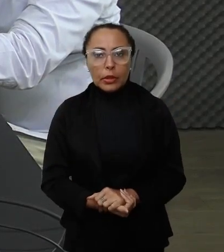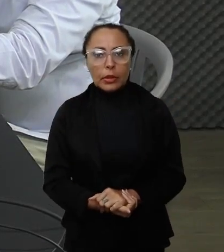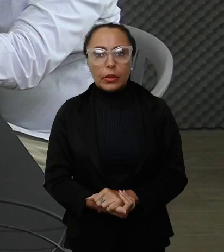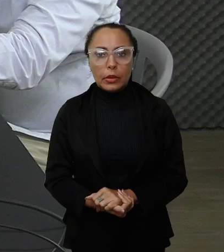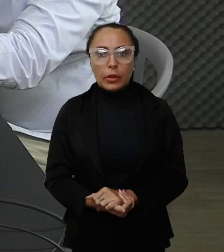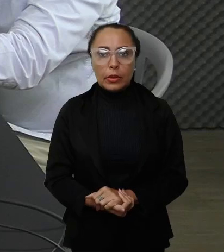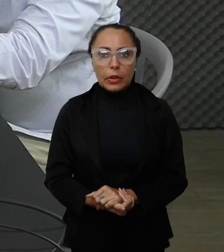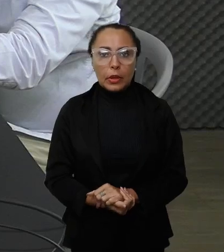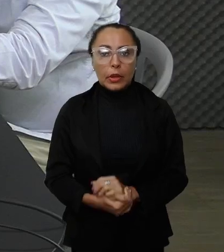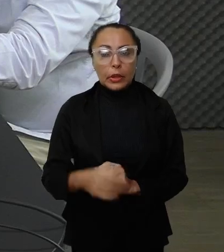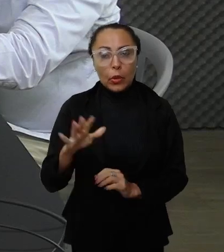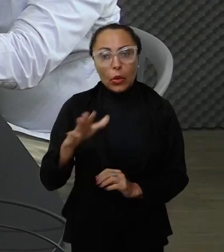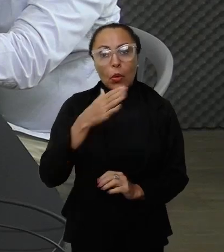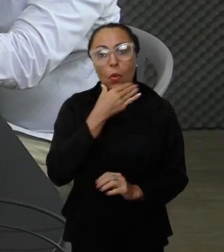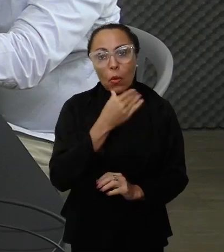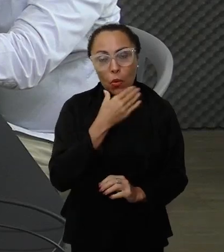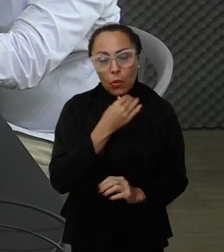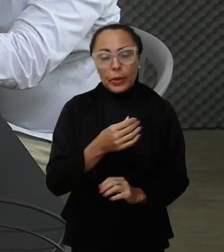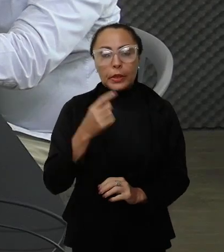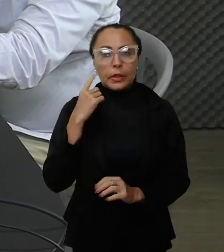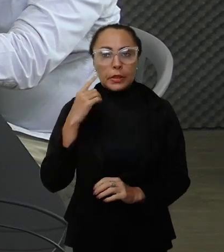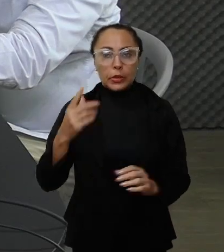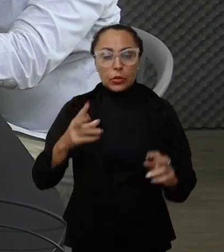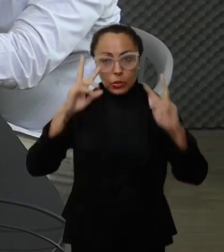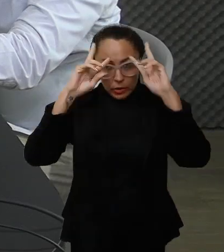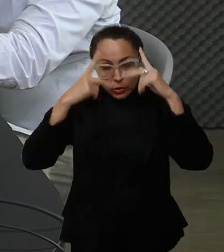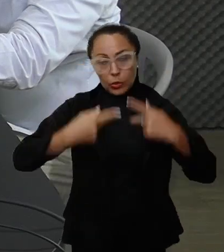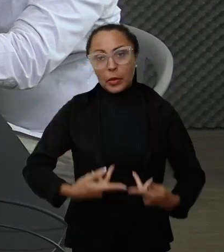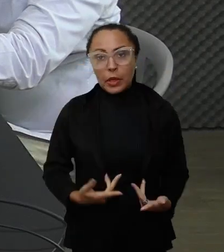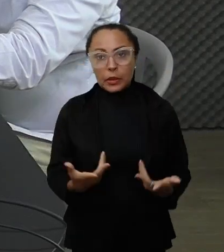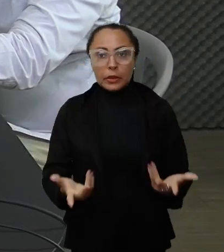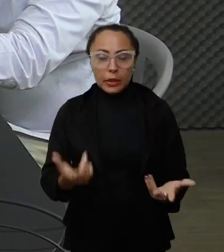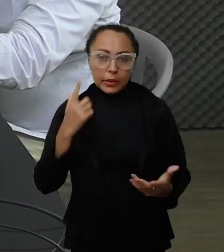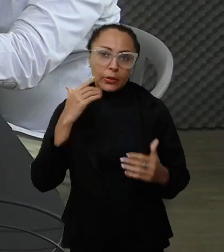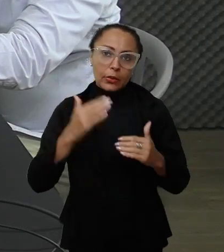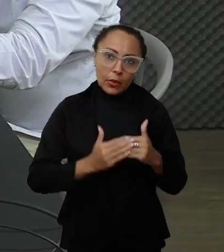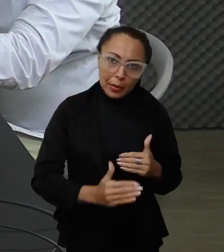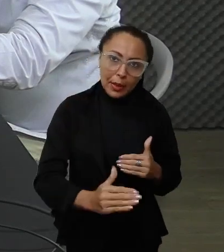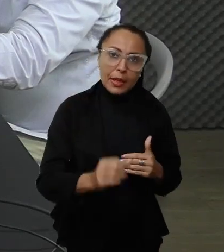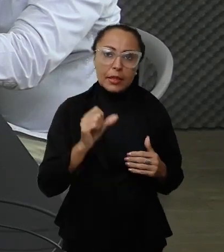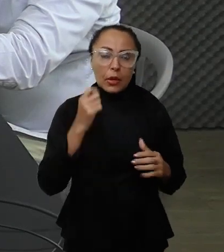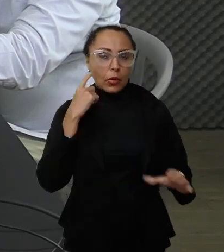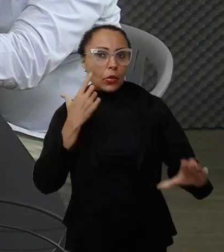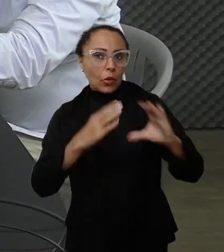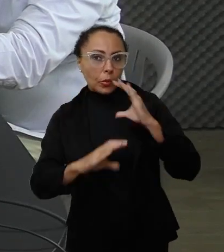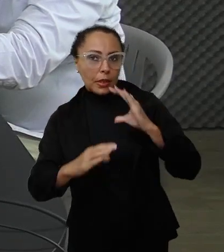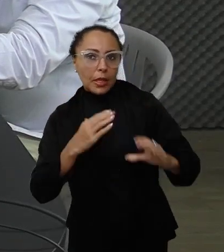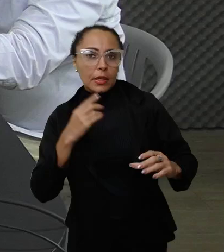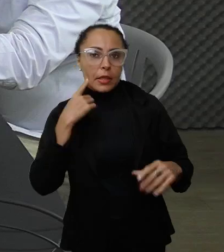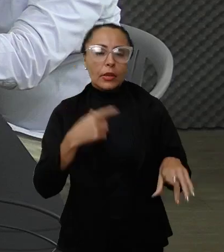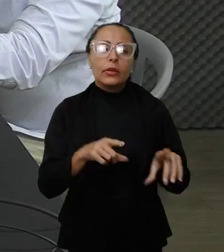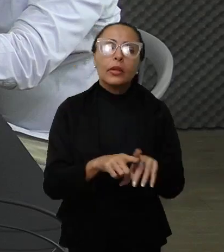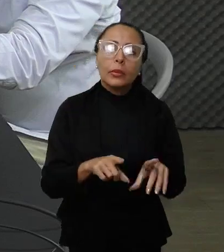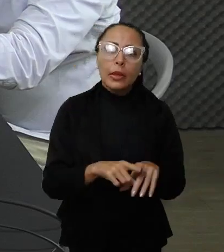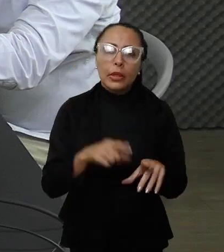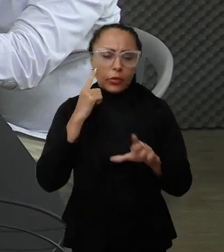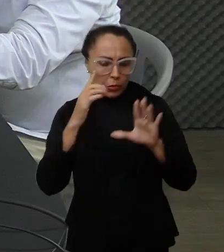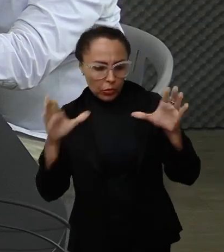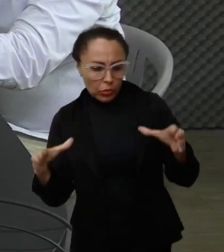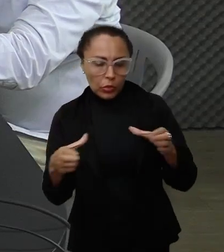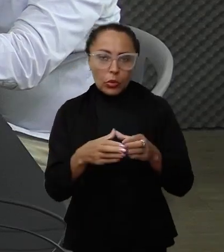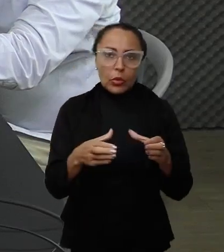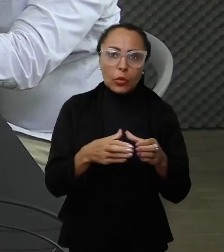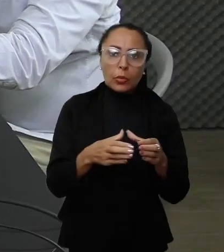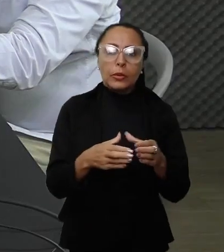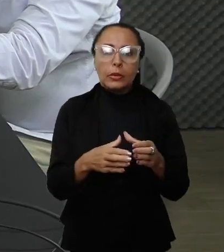O homem, né? O homem, no ponto de vista de ser humano, né? Ele começa a se comunicar com o outro e ele forma um grupo, que o outro